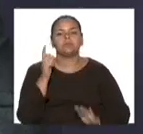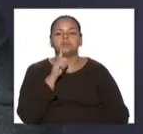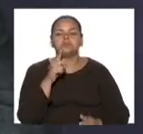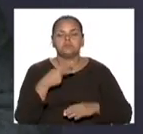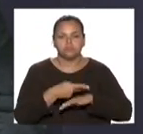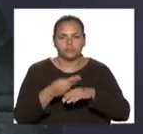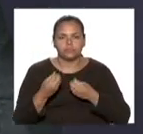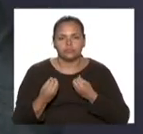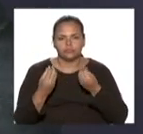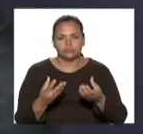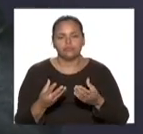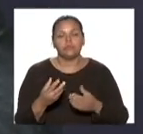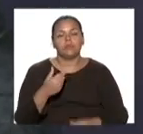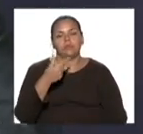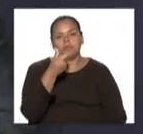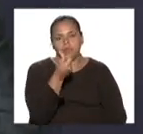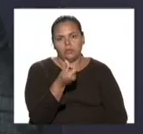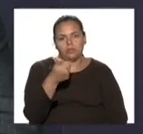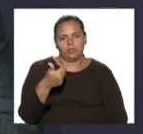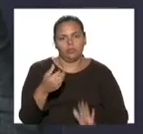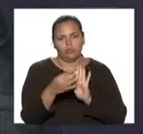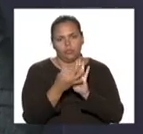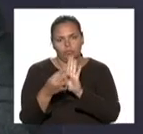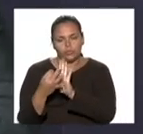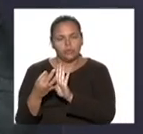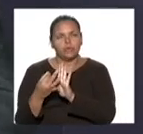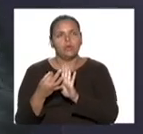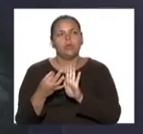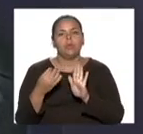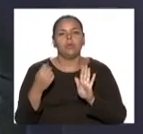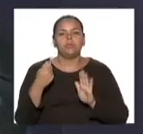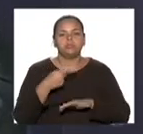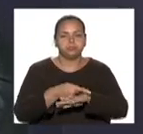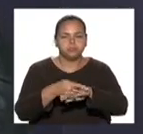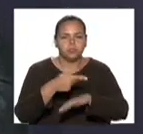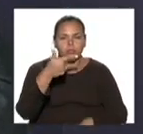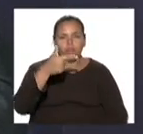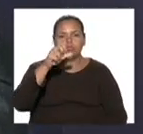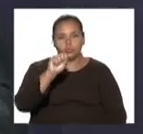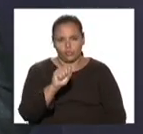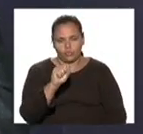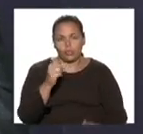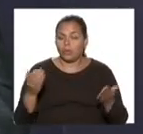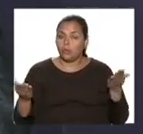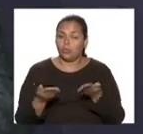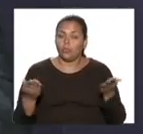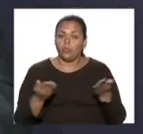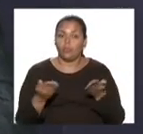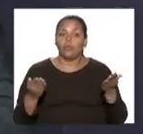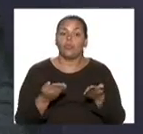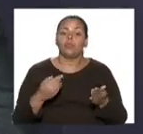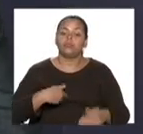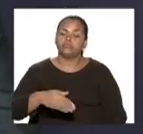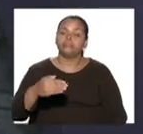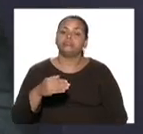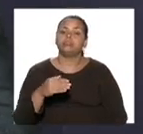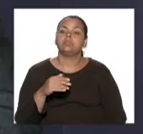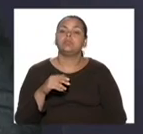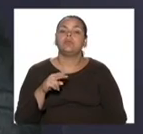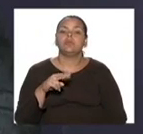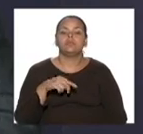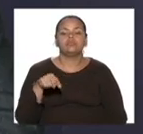19, depois dos 61 inscritos nós premiamos em torno de 28. Agora, nessa